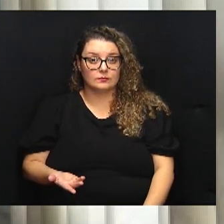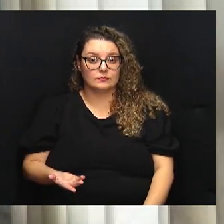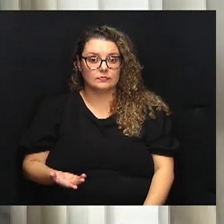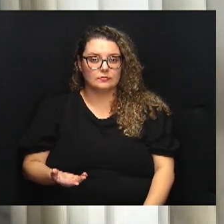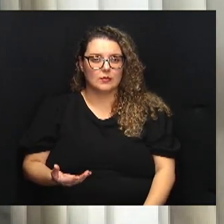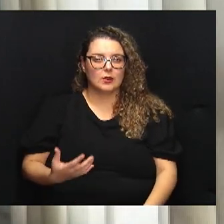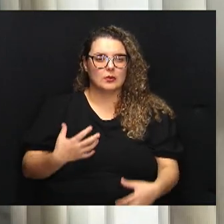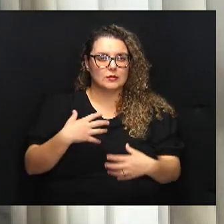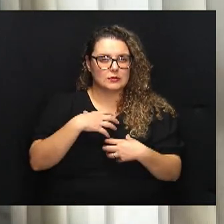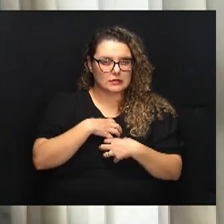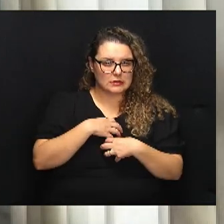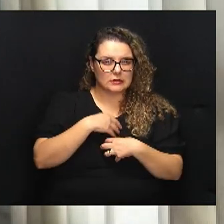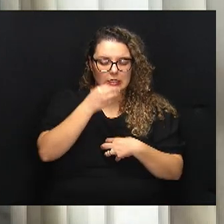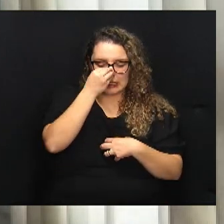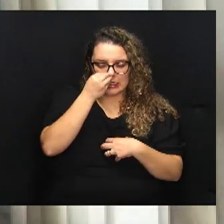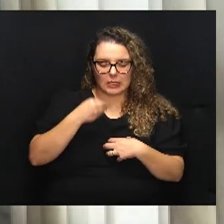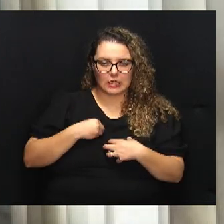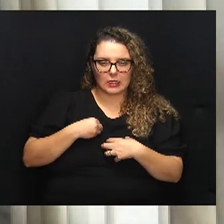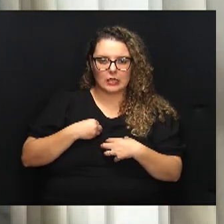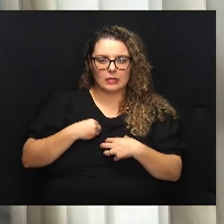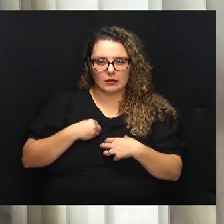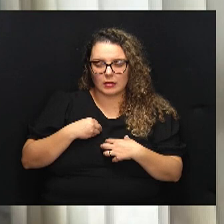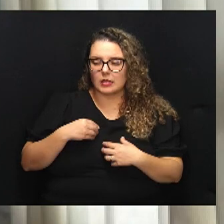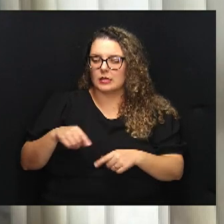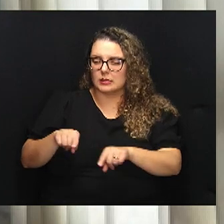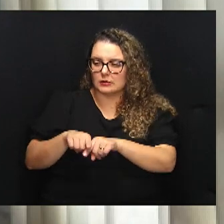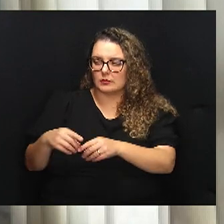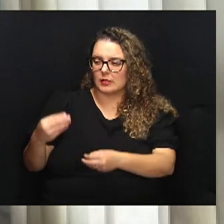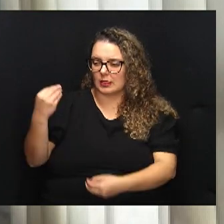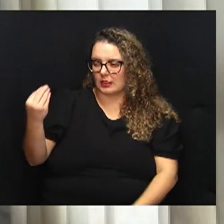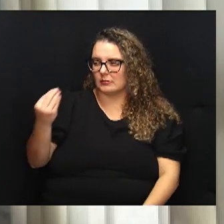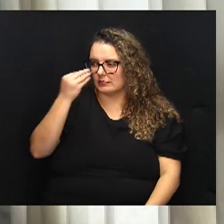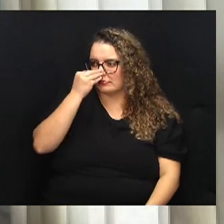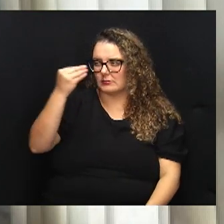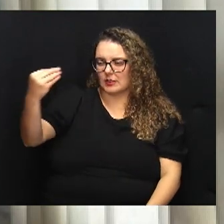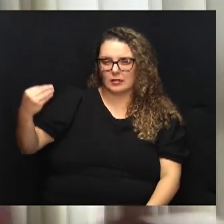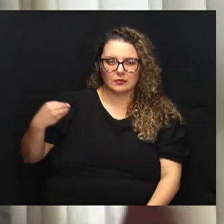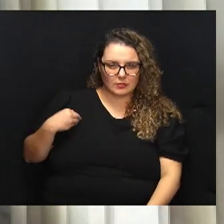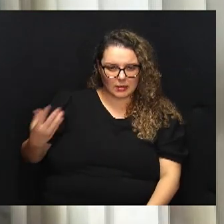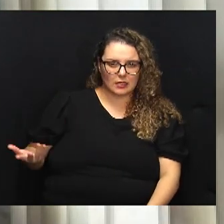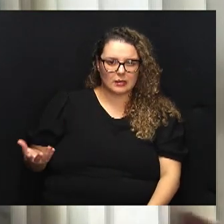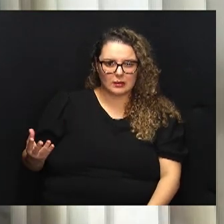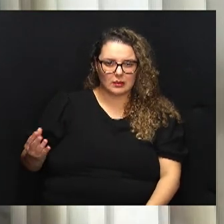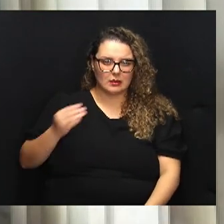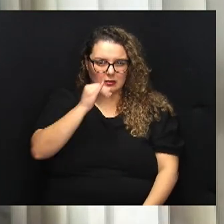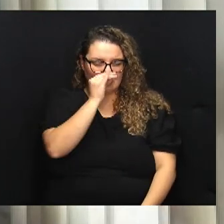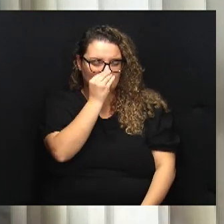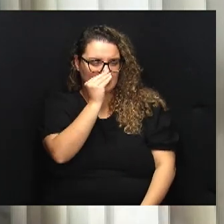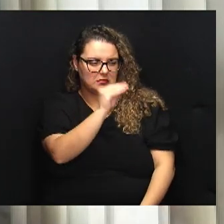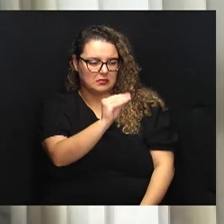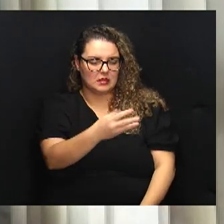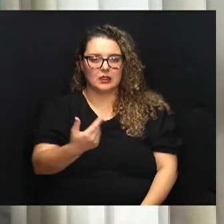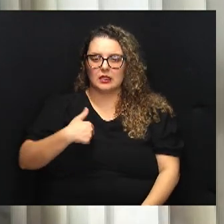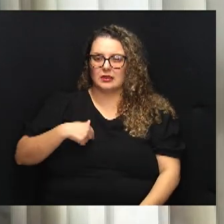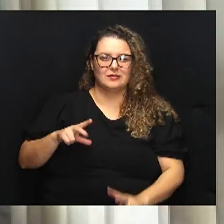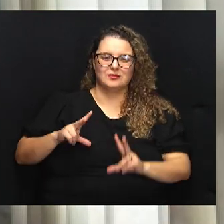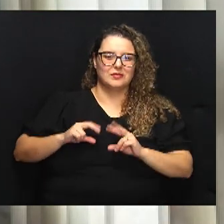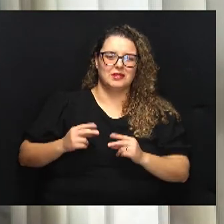rejeição, até uma autorrejeição, no sentido de que eu não sou merecedora.